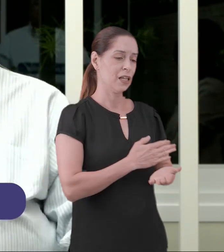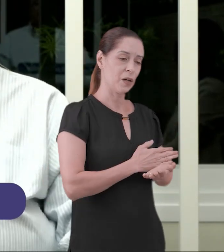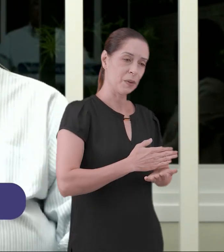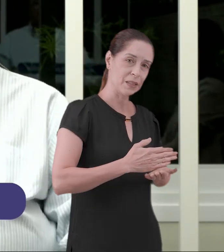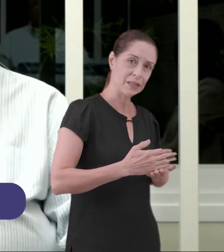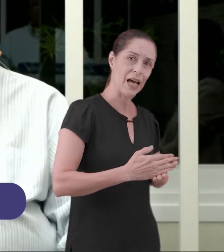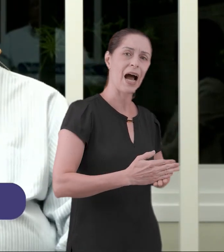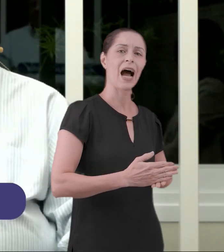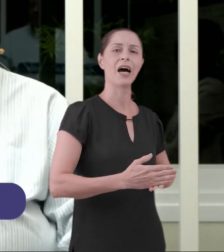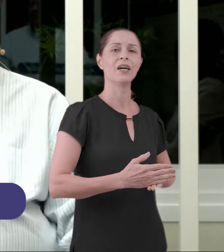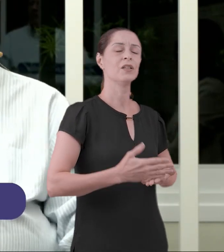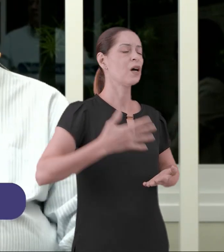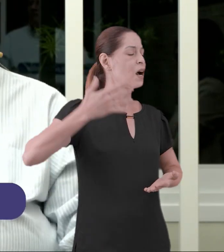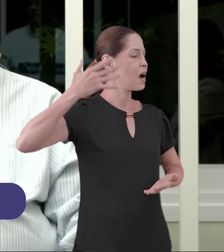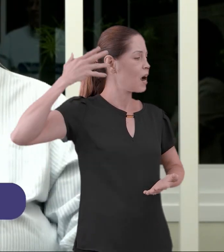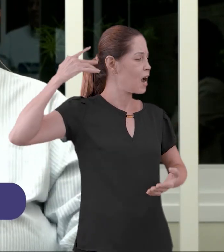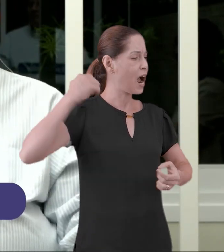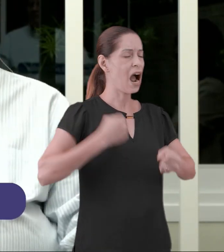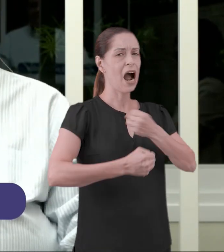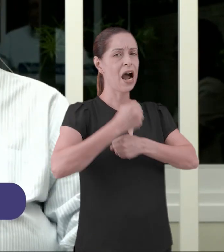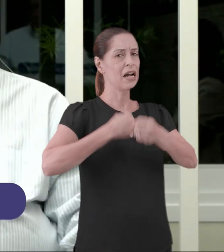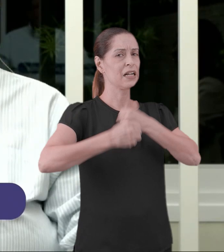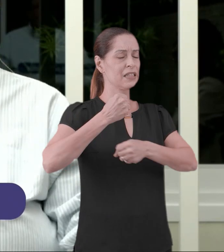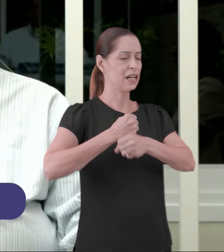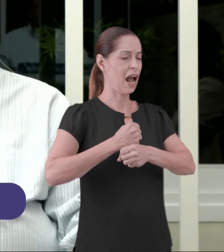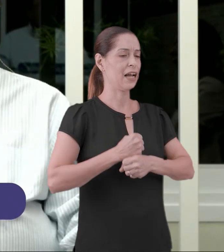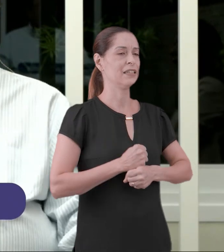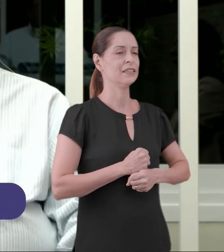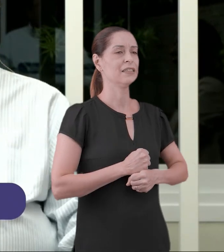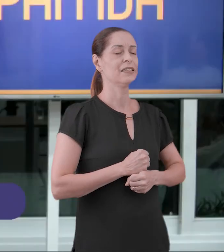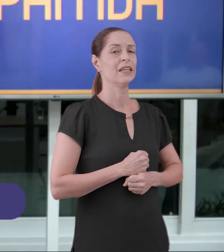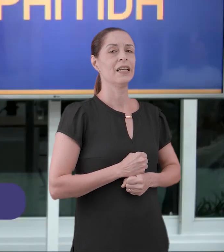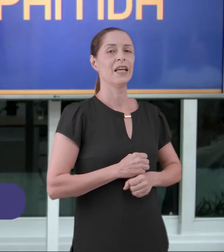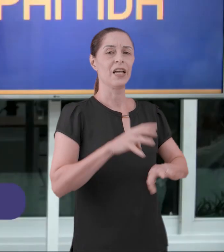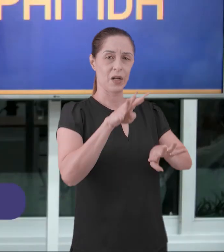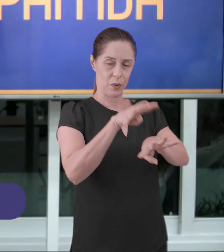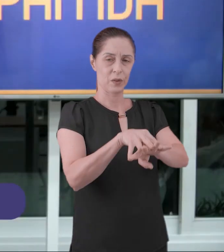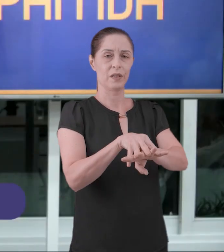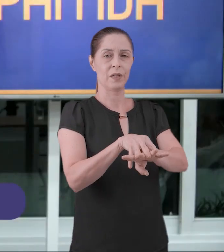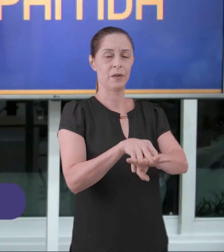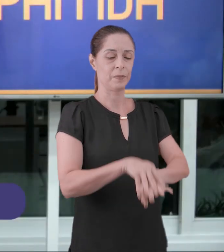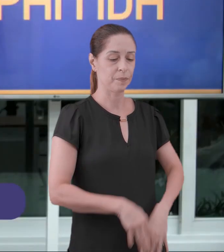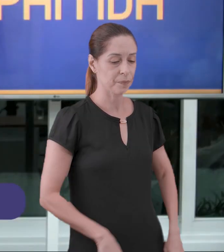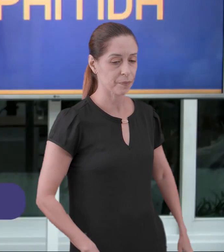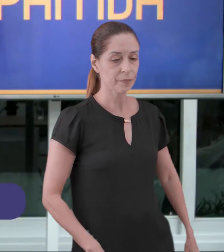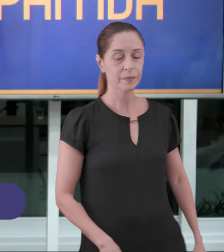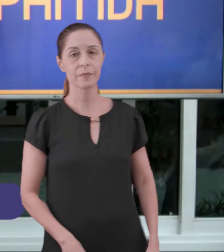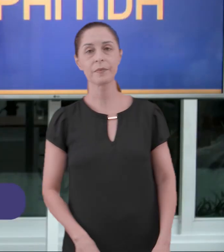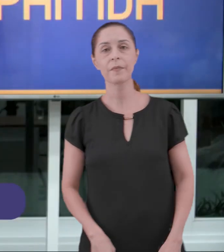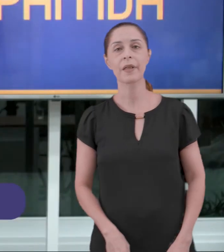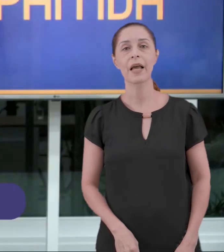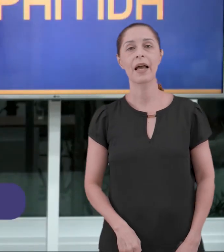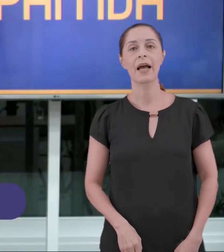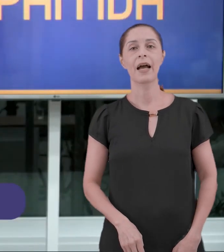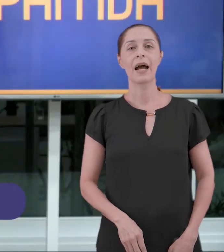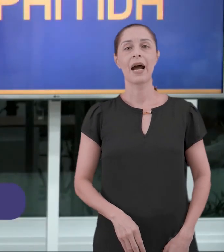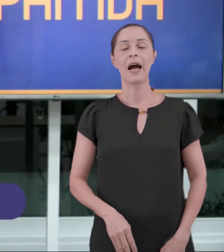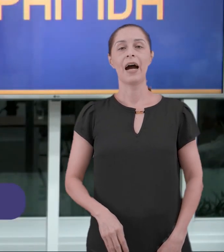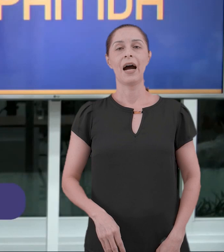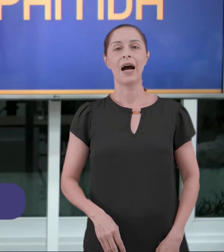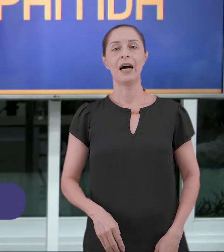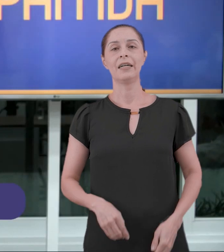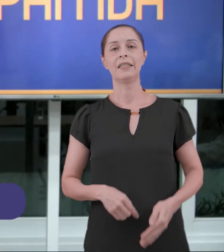vencer esses preconceitos. Amém. É verdade, pastor, eu aproveito o comentário do